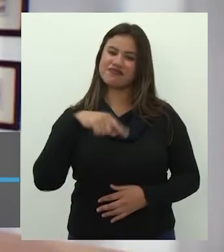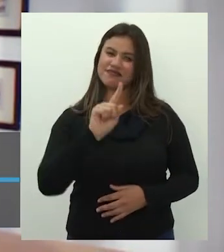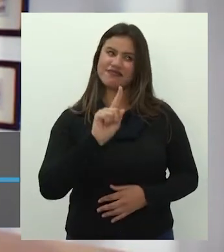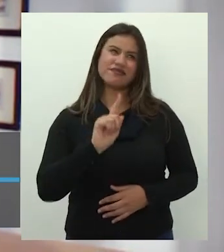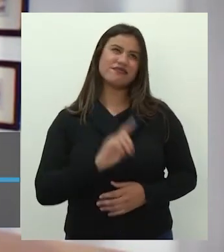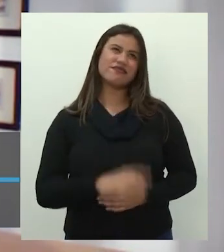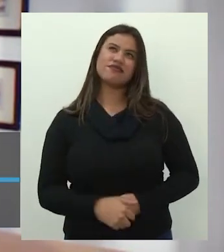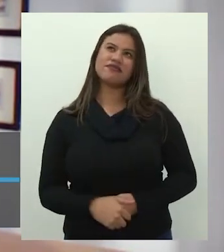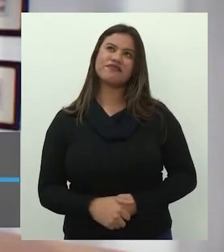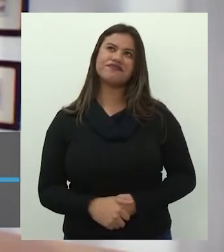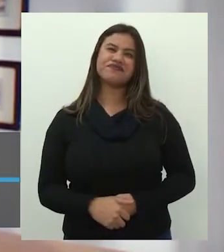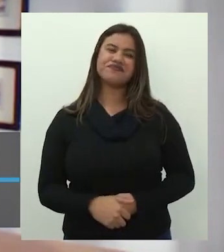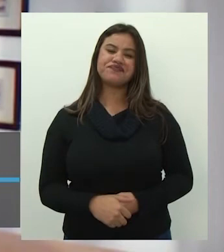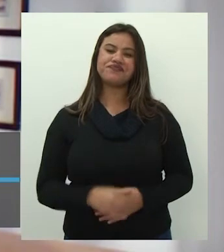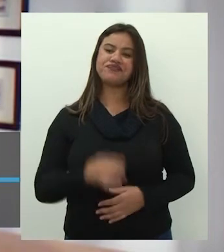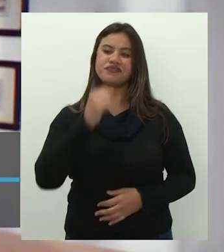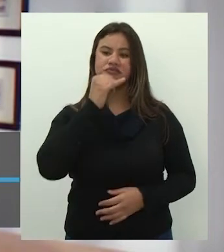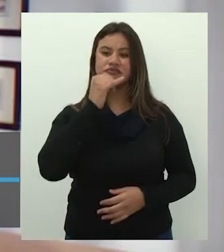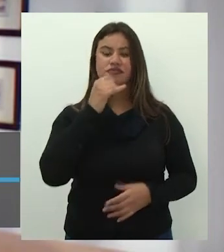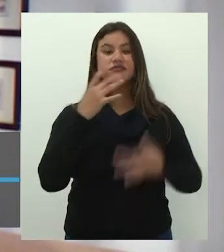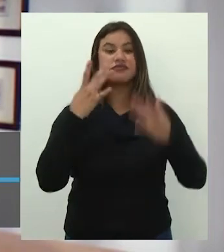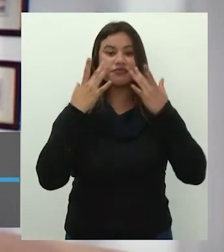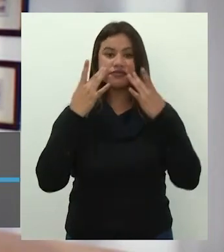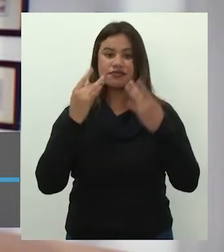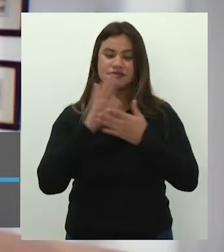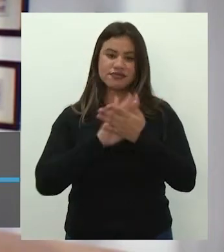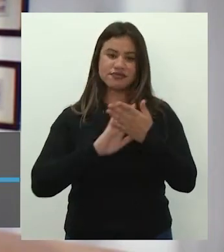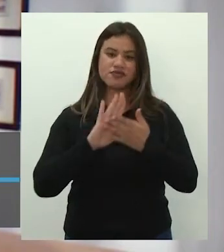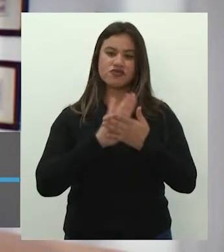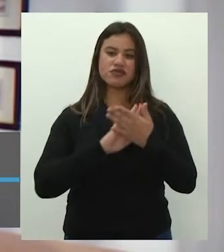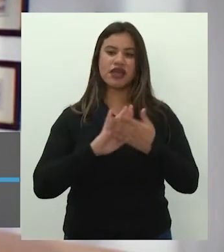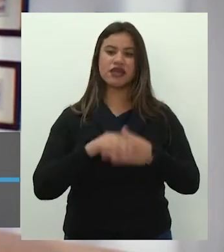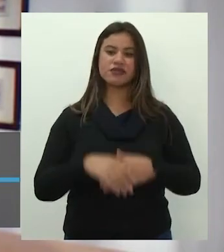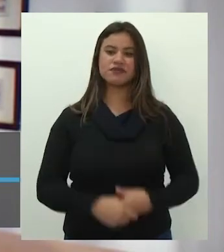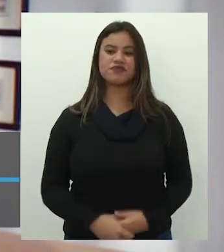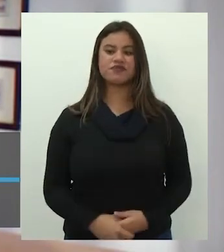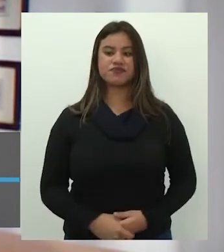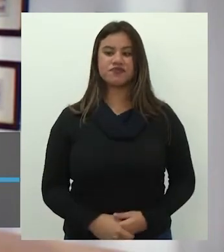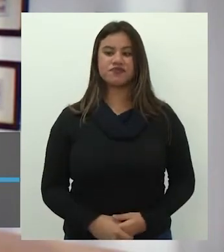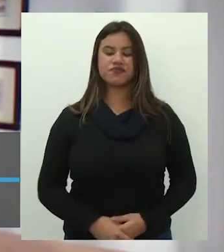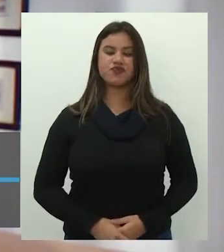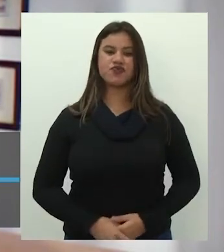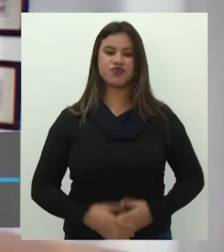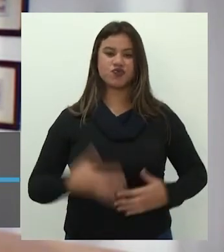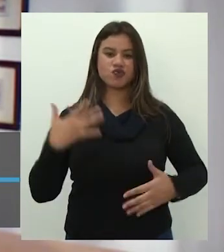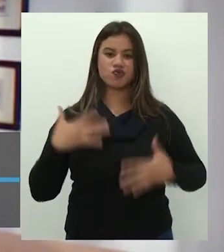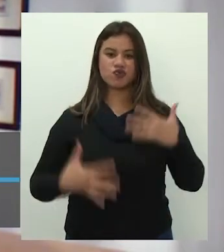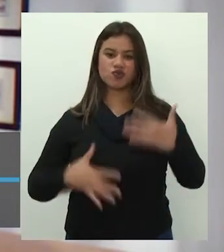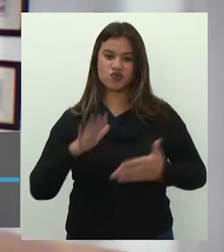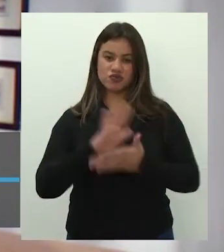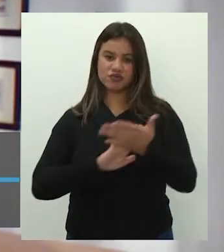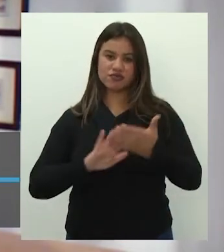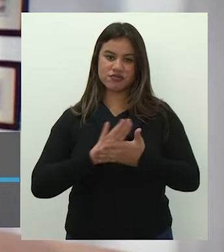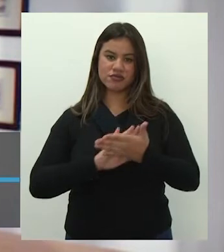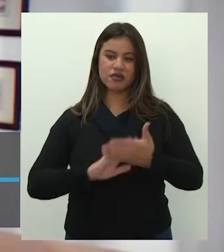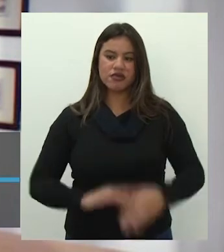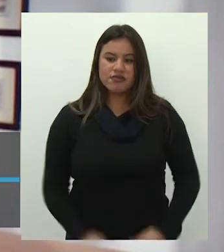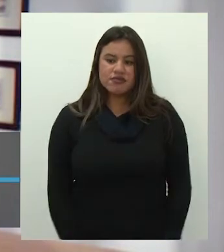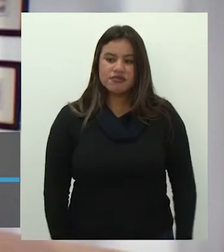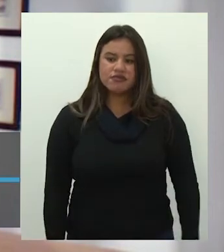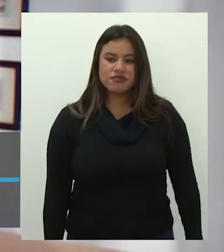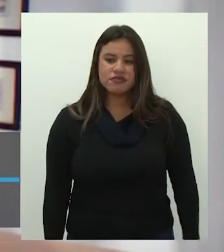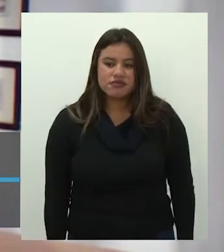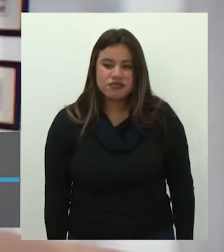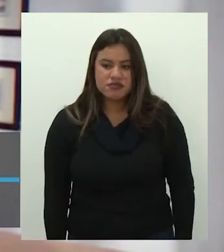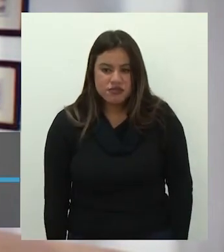deixando de prestar atenção, é prestar atenção mesmo, gente, na postura e vão ficando mais curvas, com